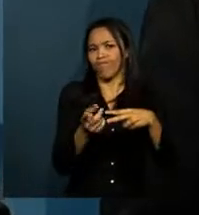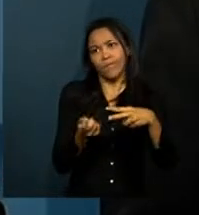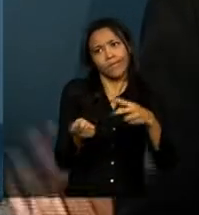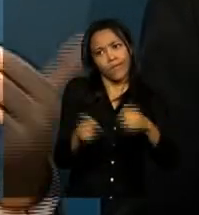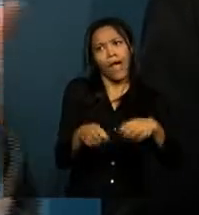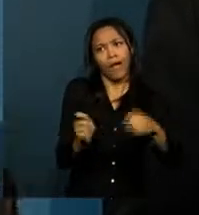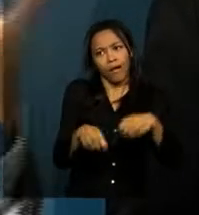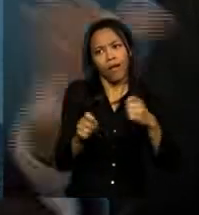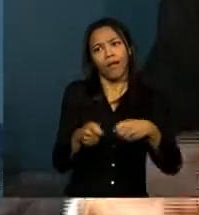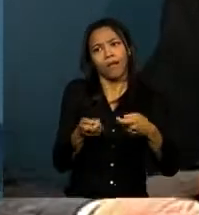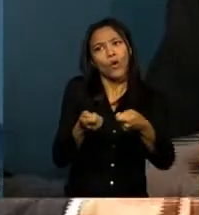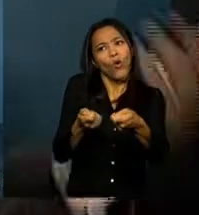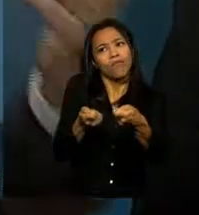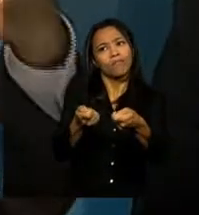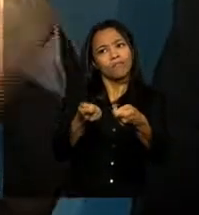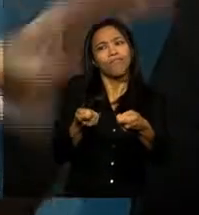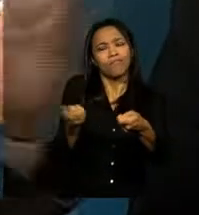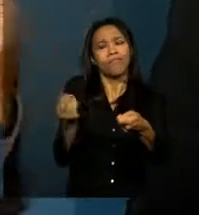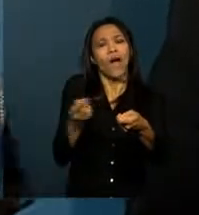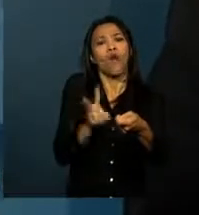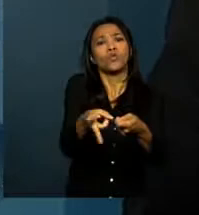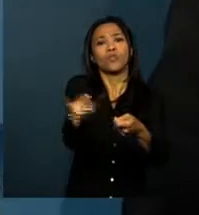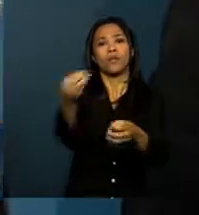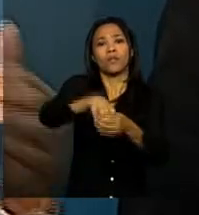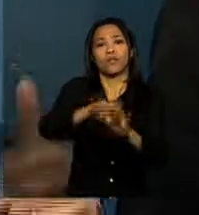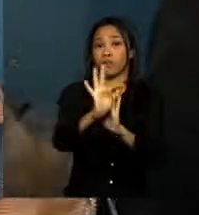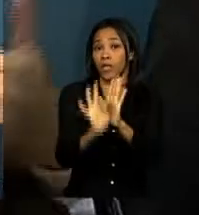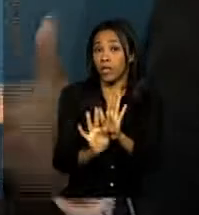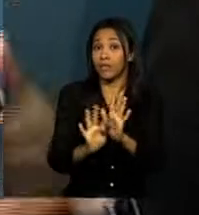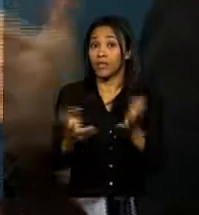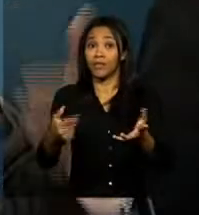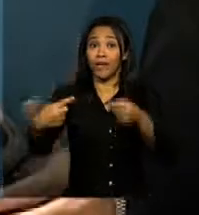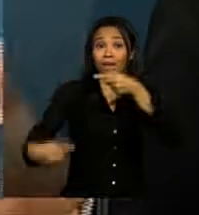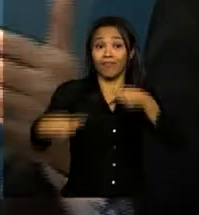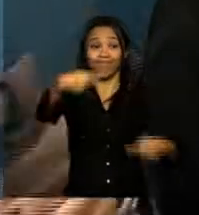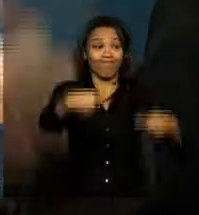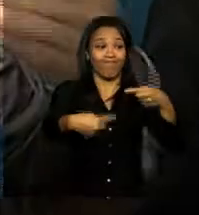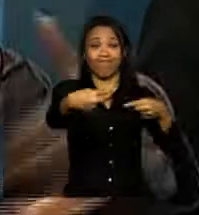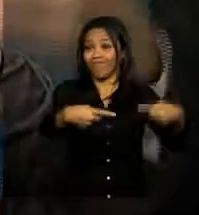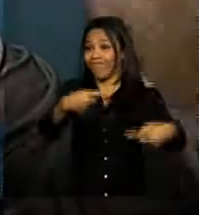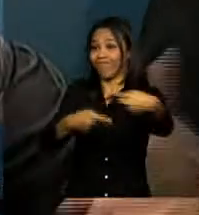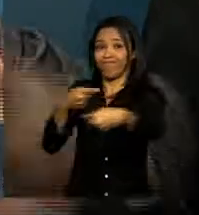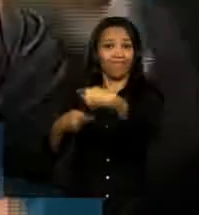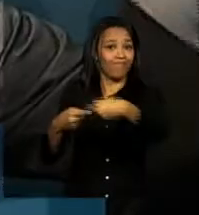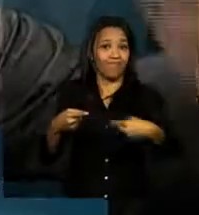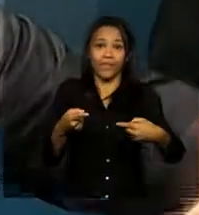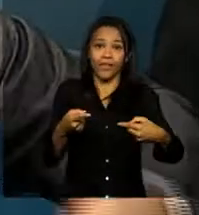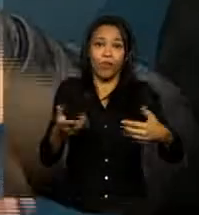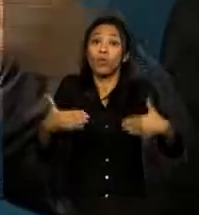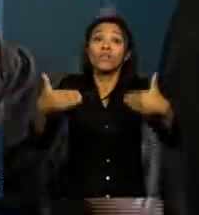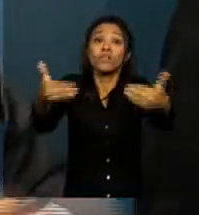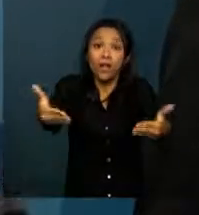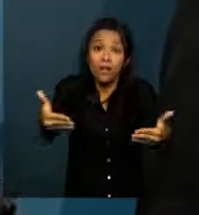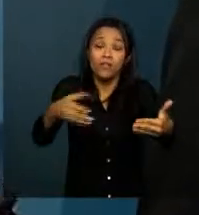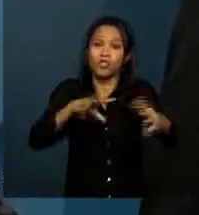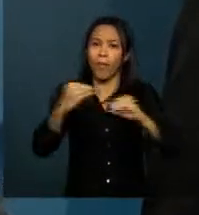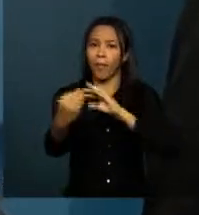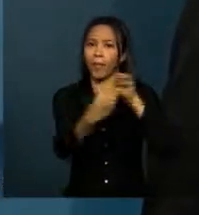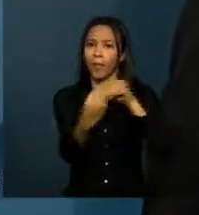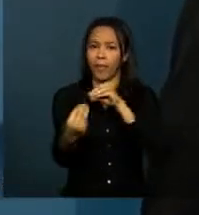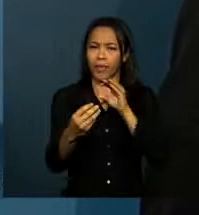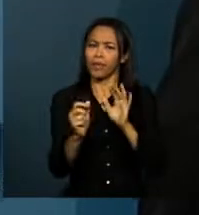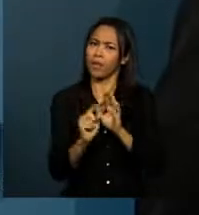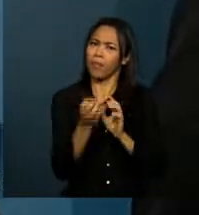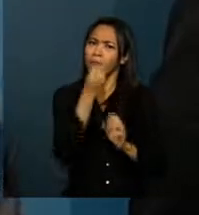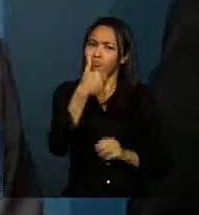até nos desconvencer de coisas que nós já a priori achávamos que tinha. Então esse é um processo que eu diria interativo, dialético de construção, que é muito